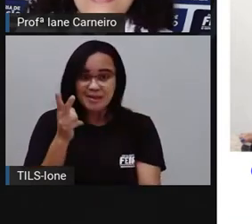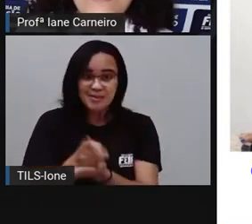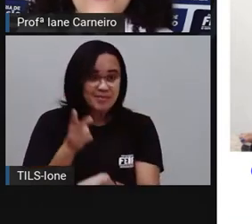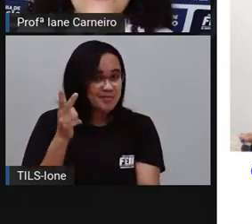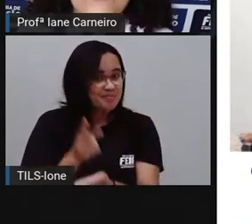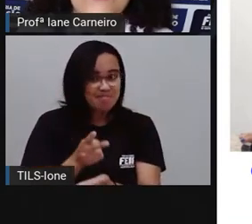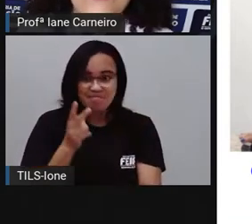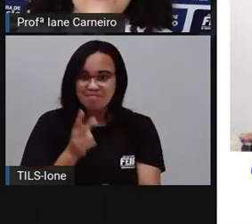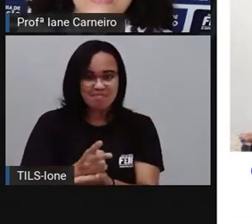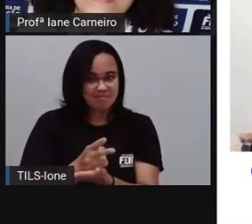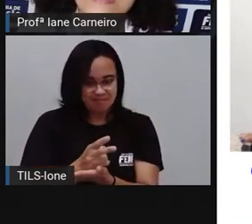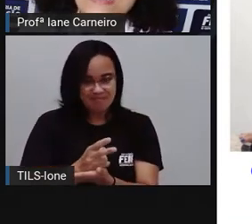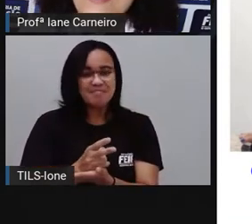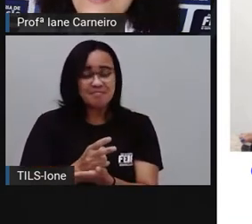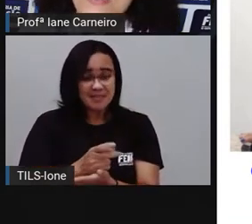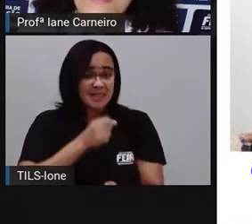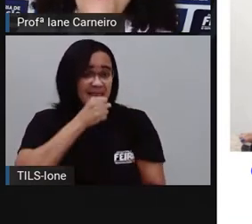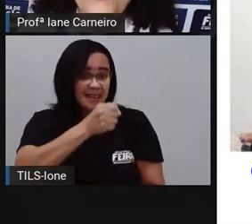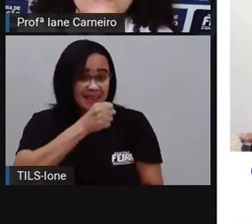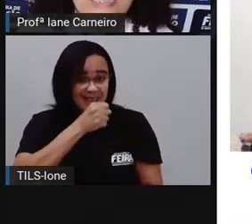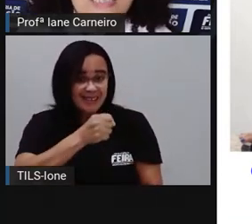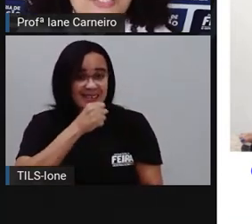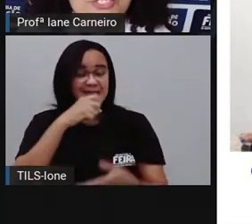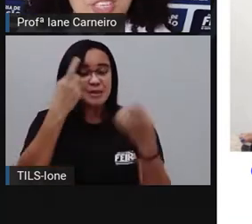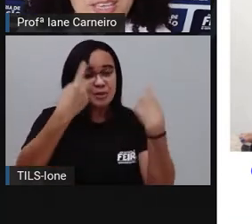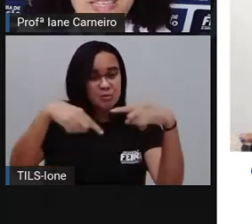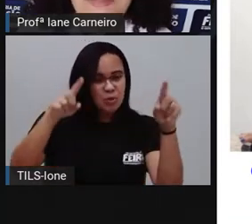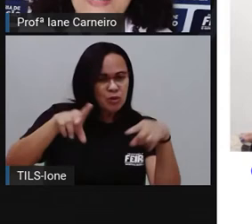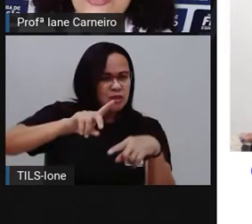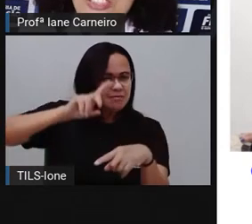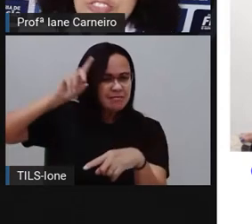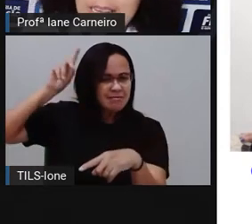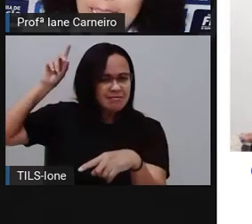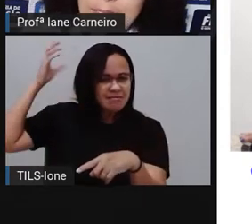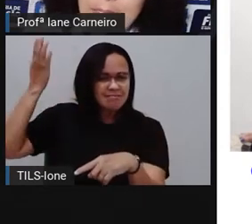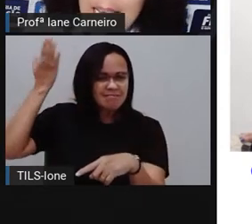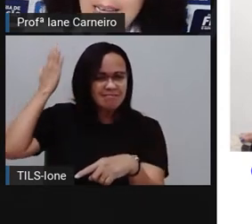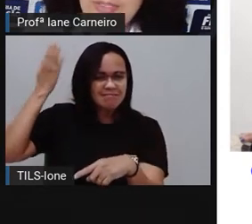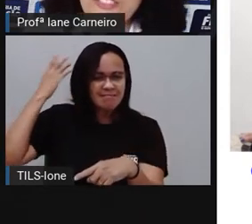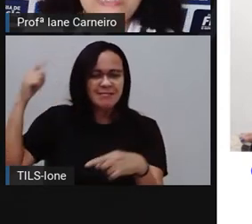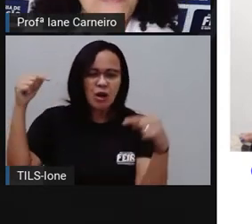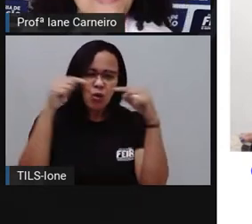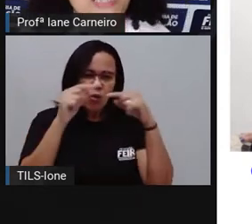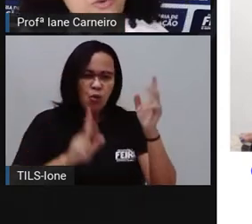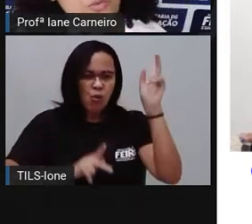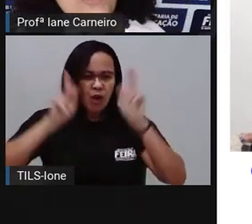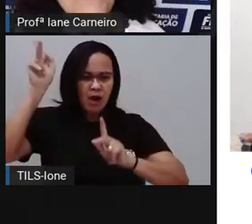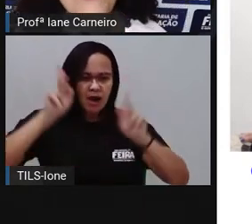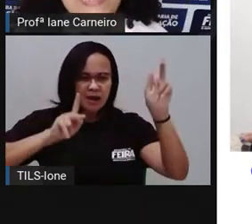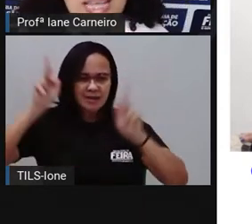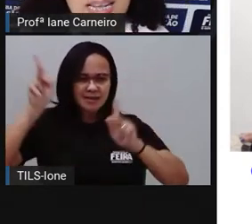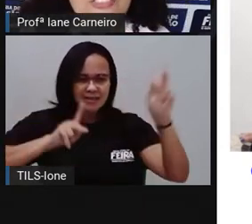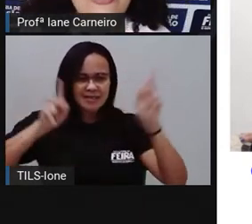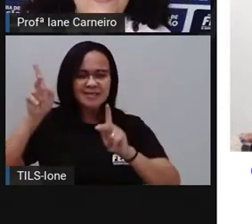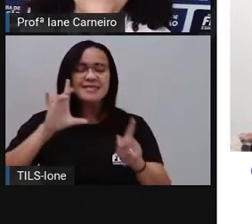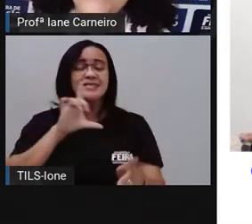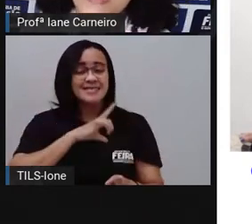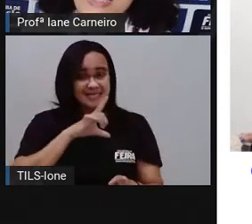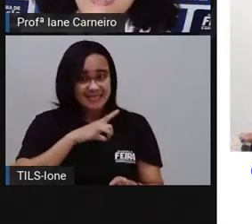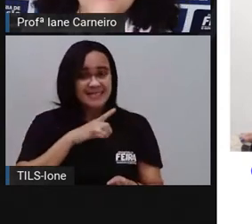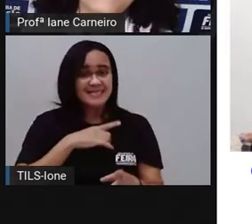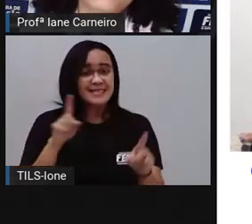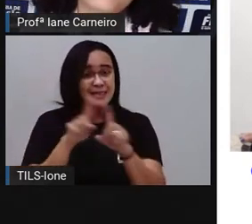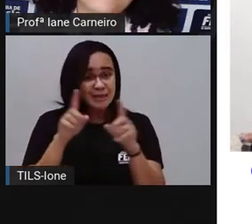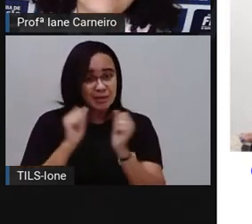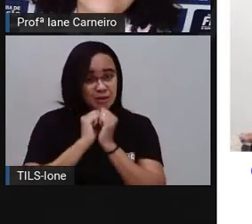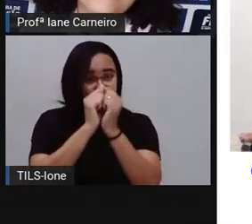apresenta cantando músicas antigas, marchinhas de carnaval, né, também com o irmão dela, Djalma